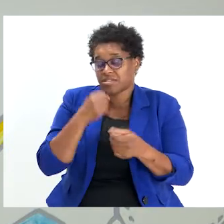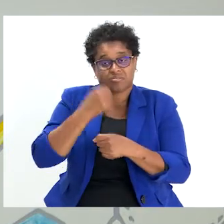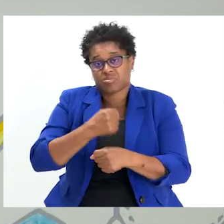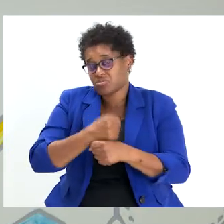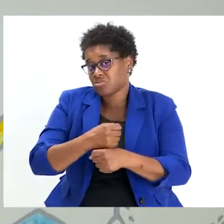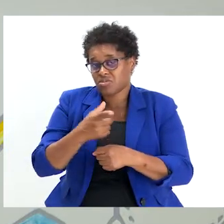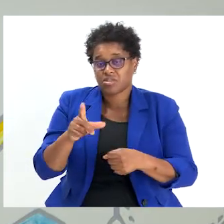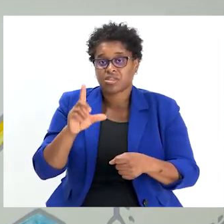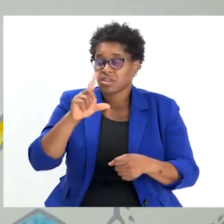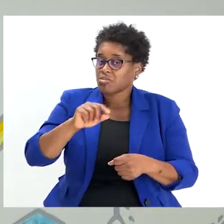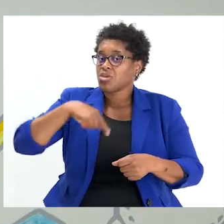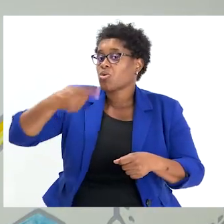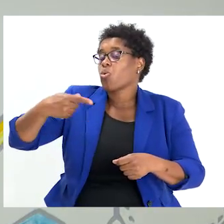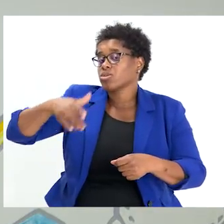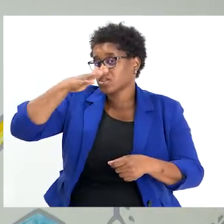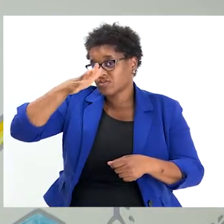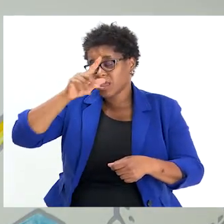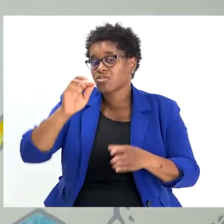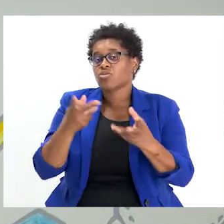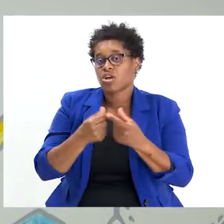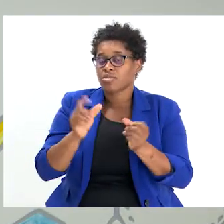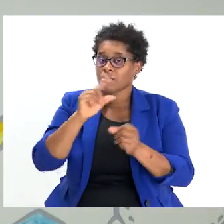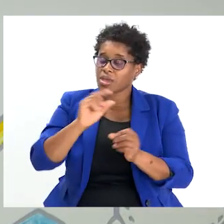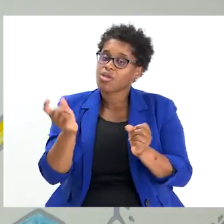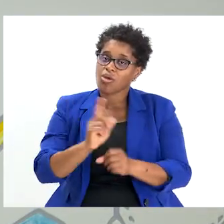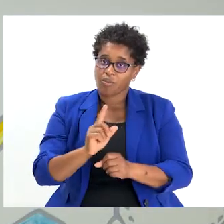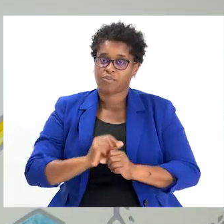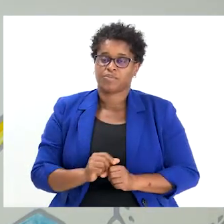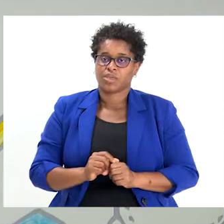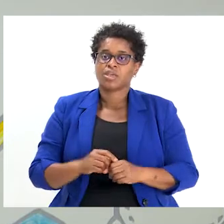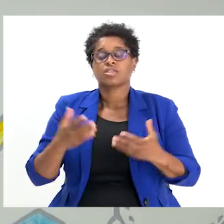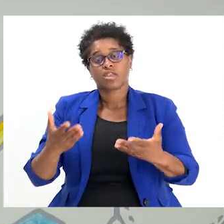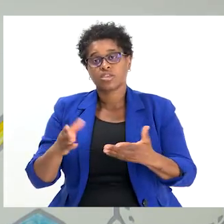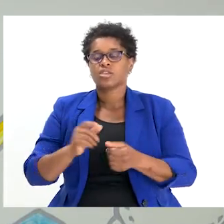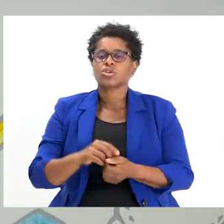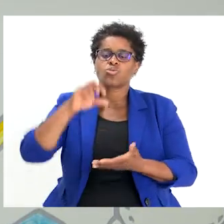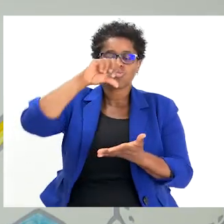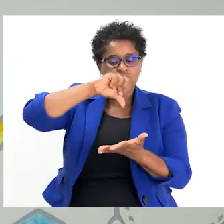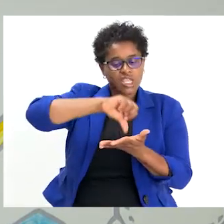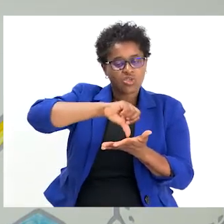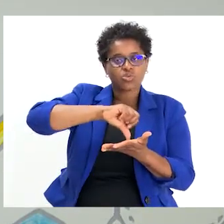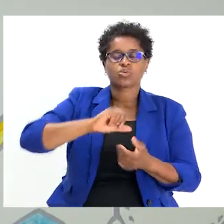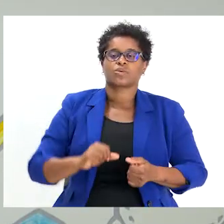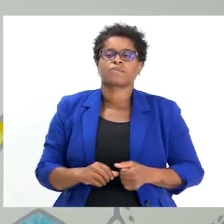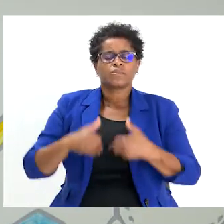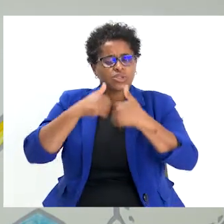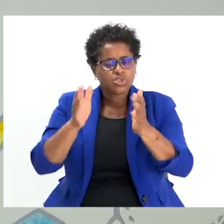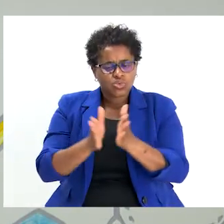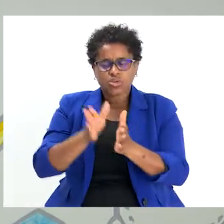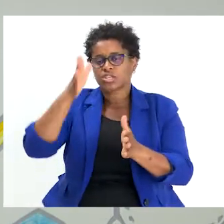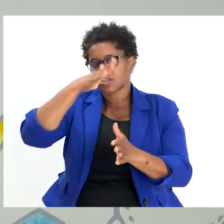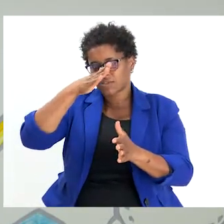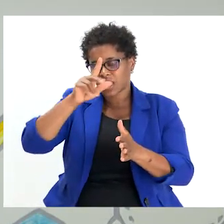produção e nem as outras atividades econômicas. Daí que no centro de todas as